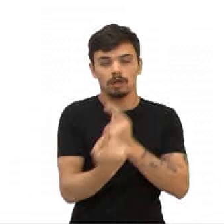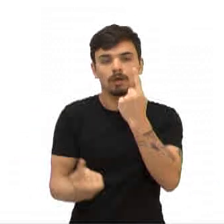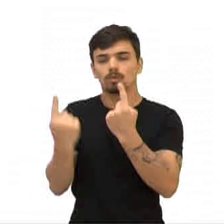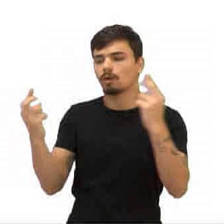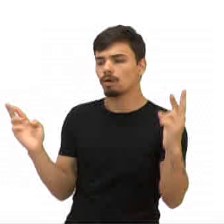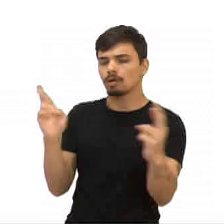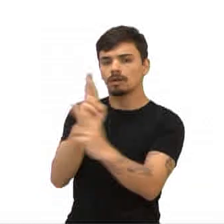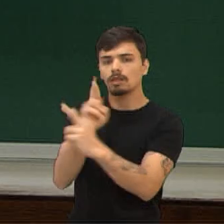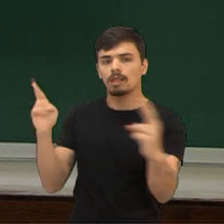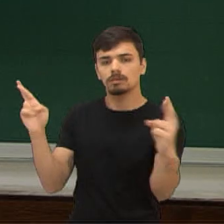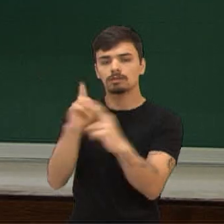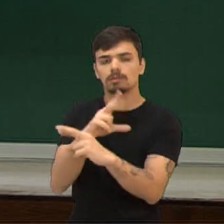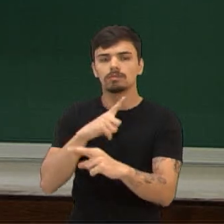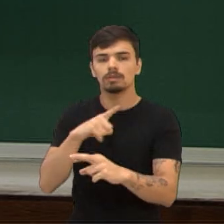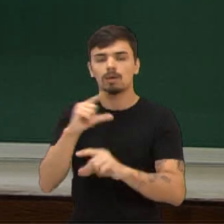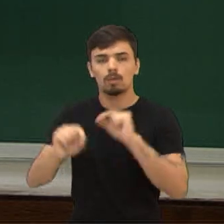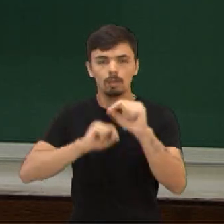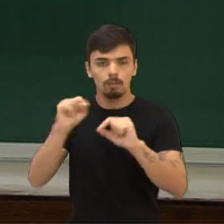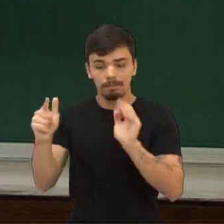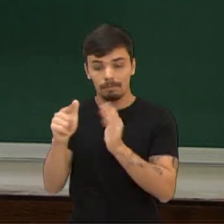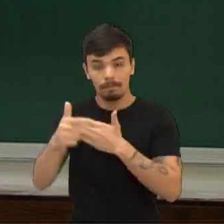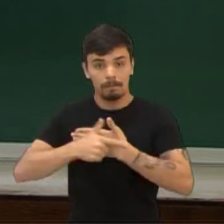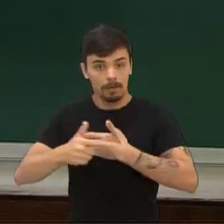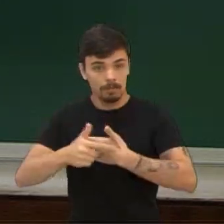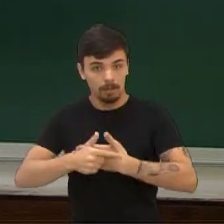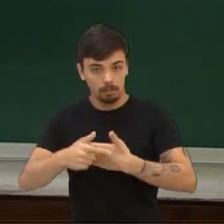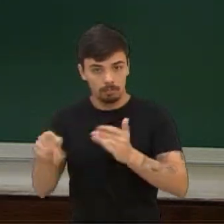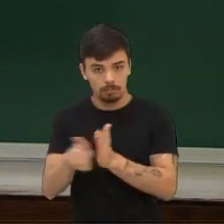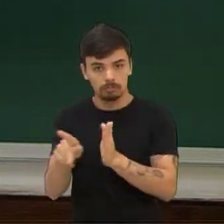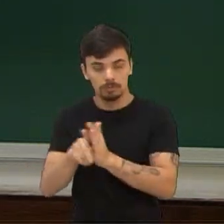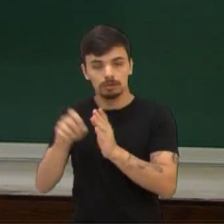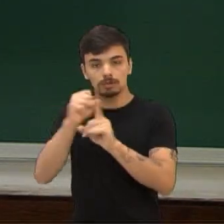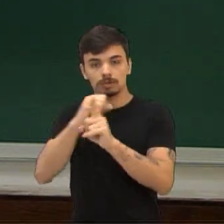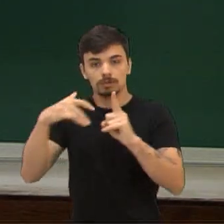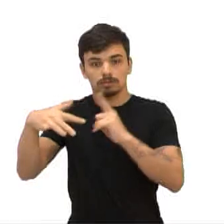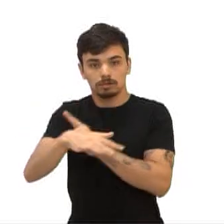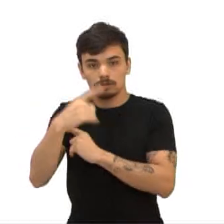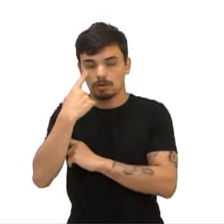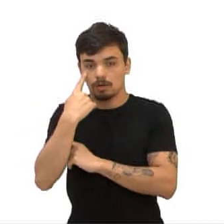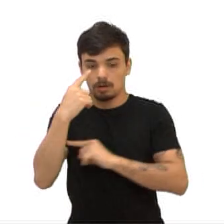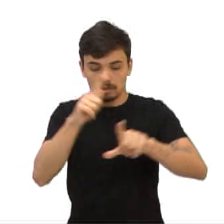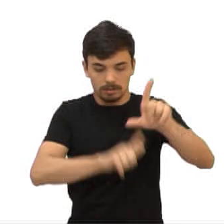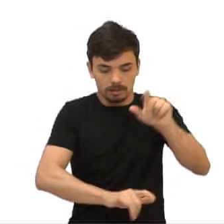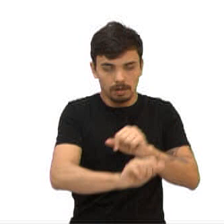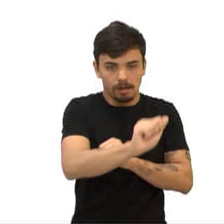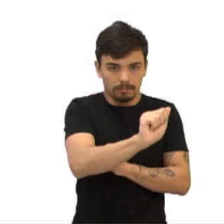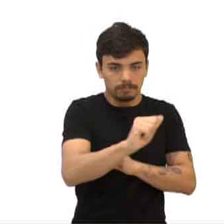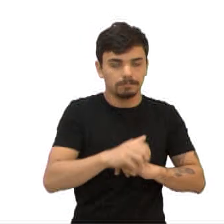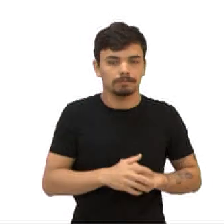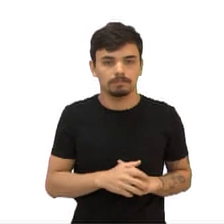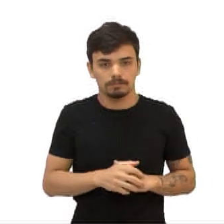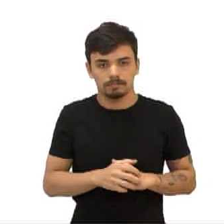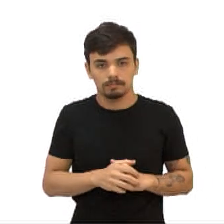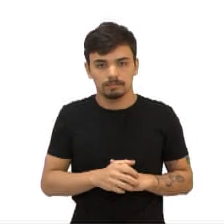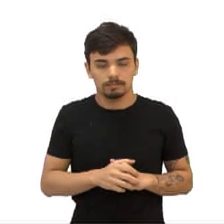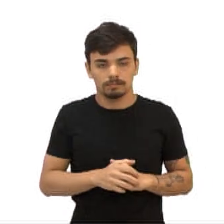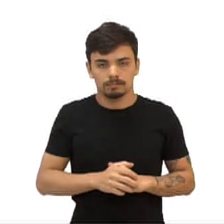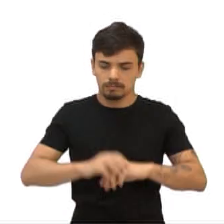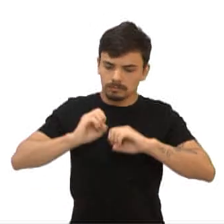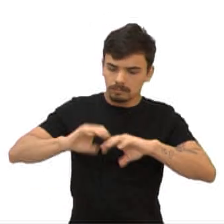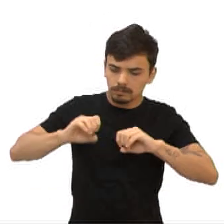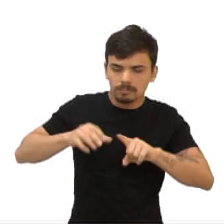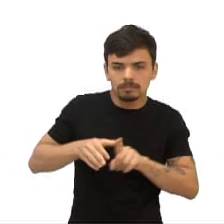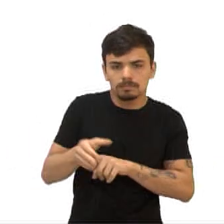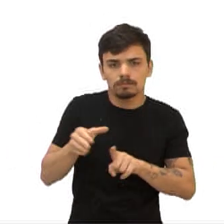então? Assumem um papel relevante na sociedade por, letra A, orientarem os cidadãos